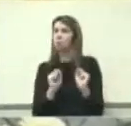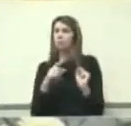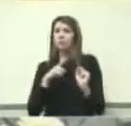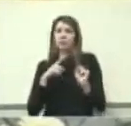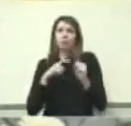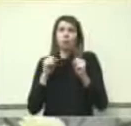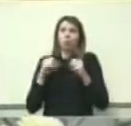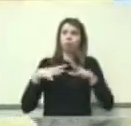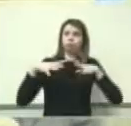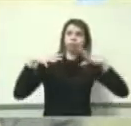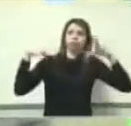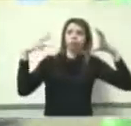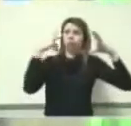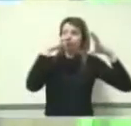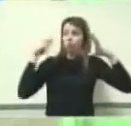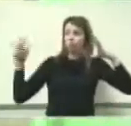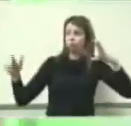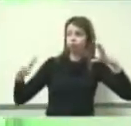tempestade